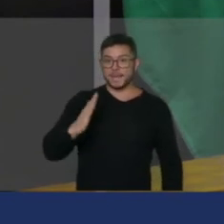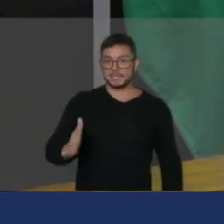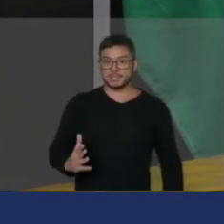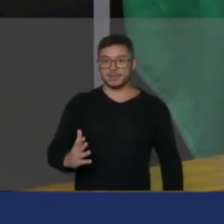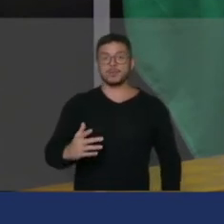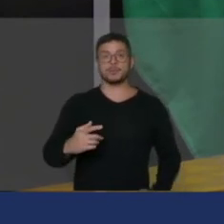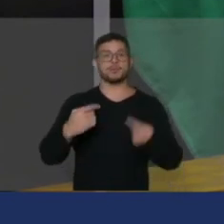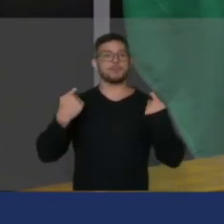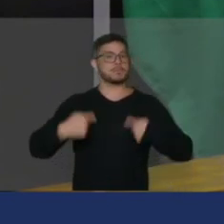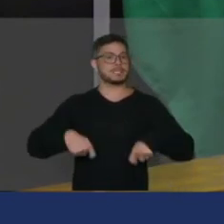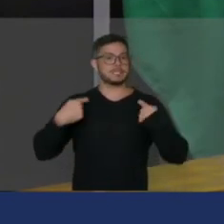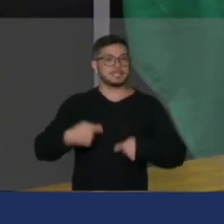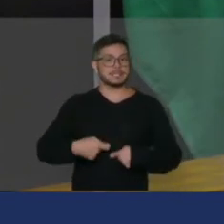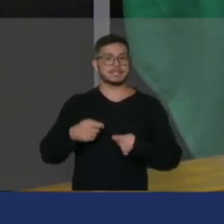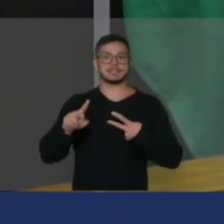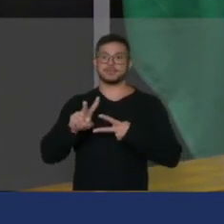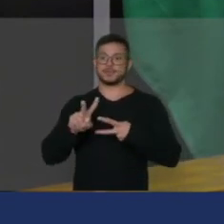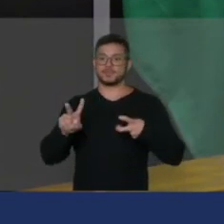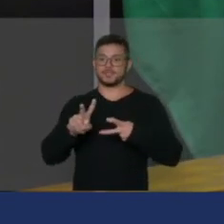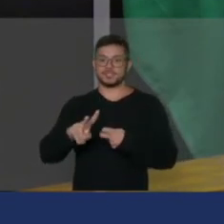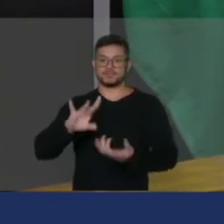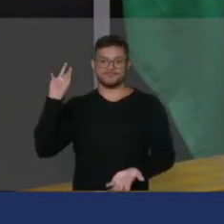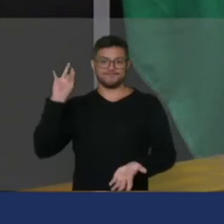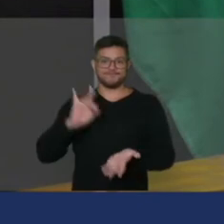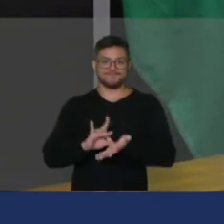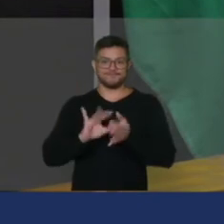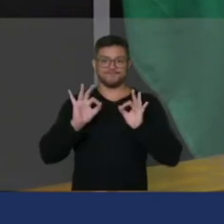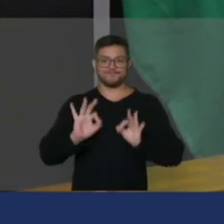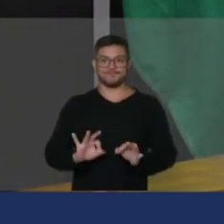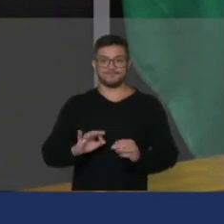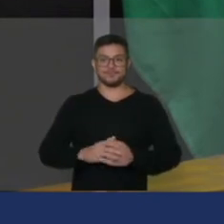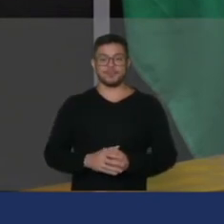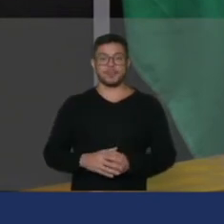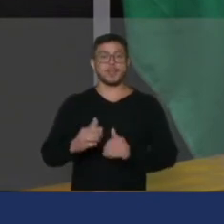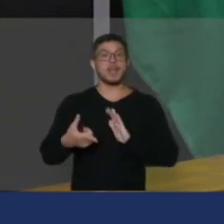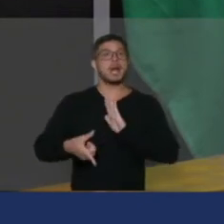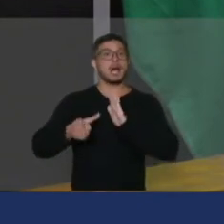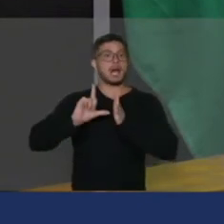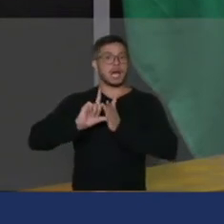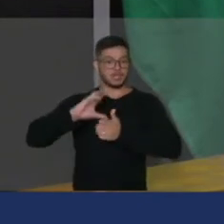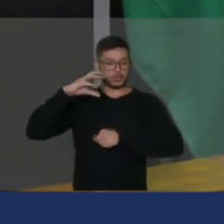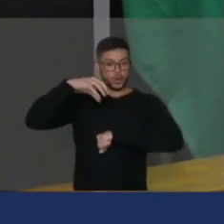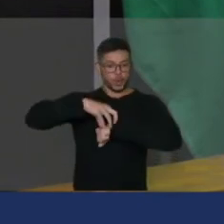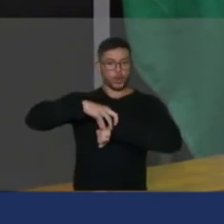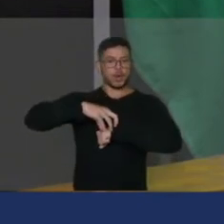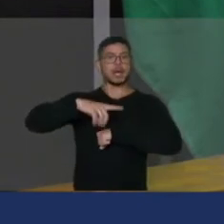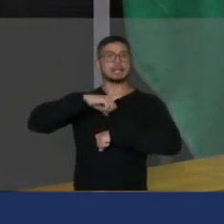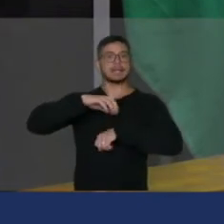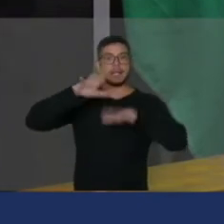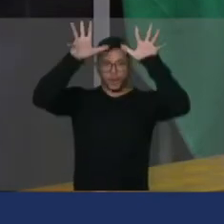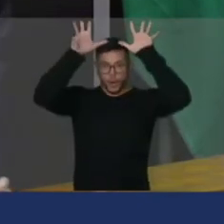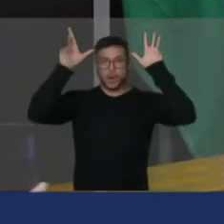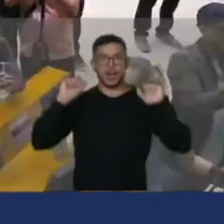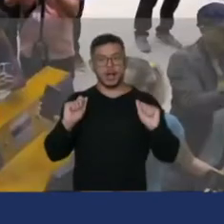sem vocês. E como a Célia fala, antes do Brasil da coroa, existe o Brasil do cocá. Obrigado.